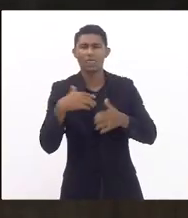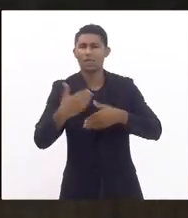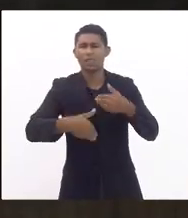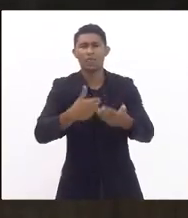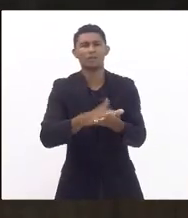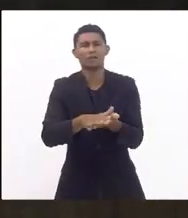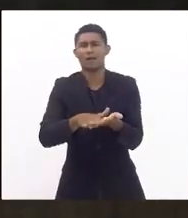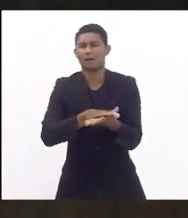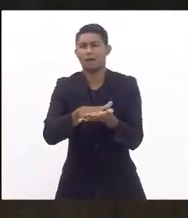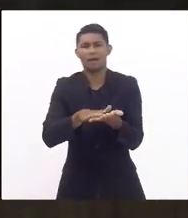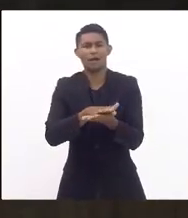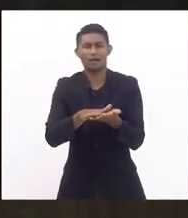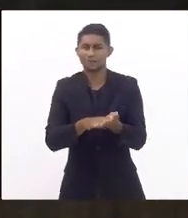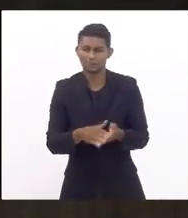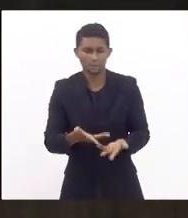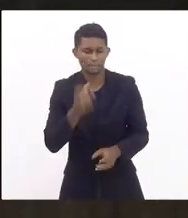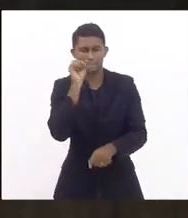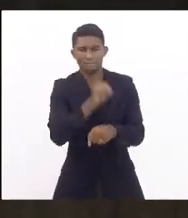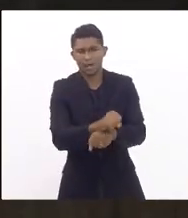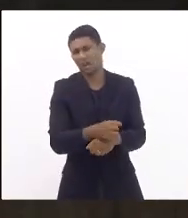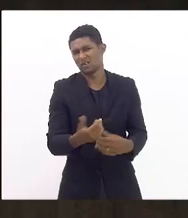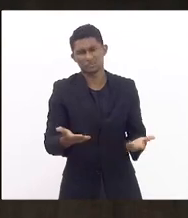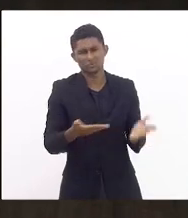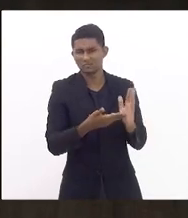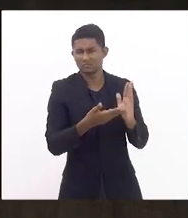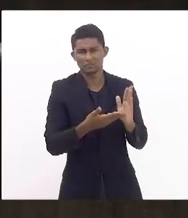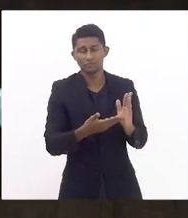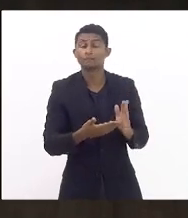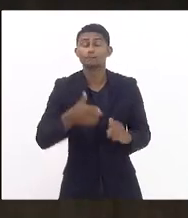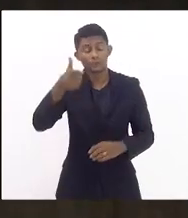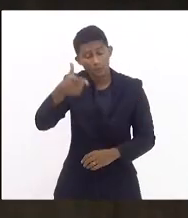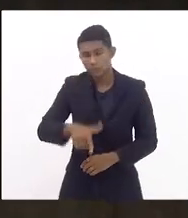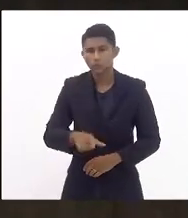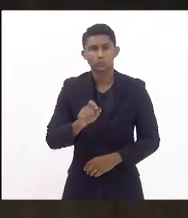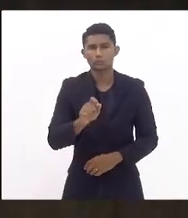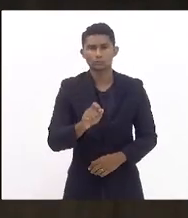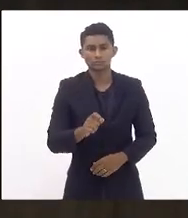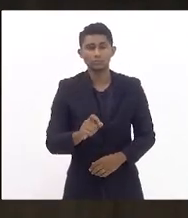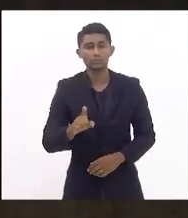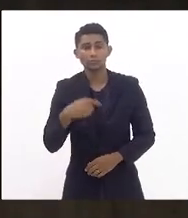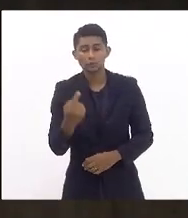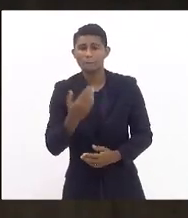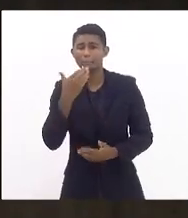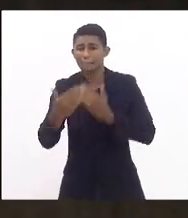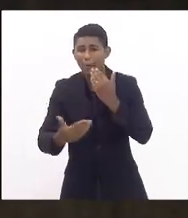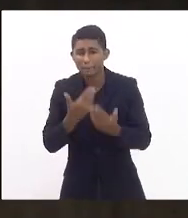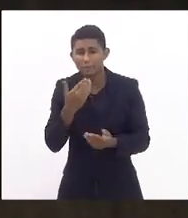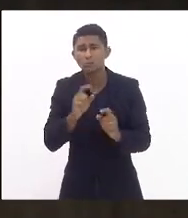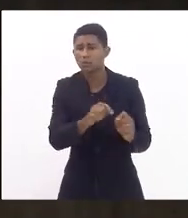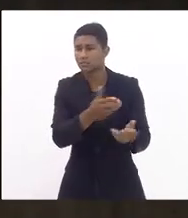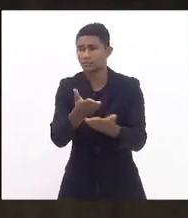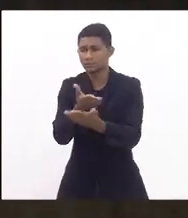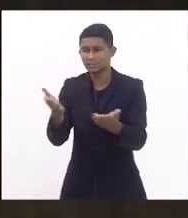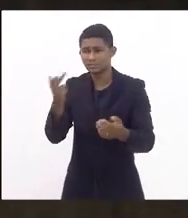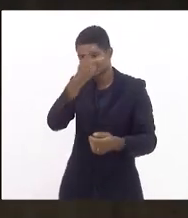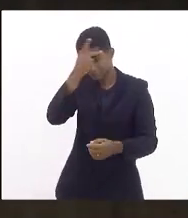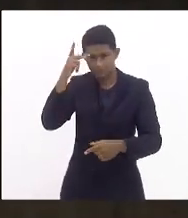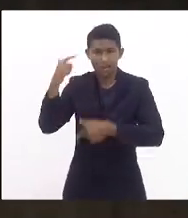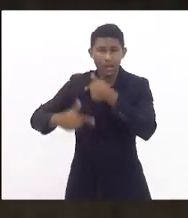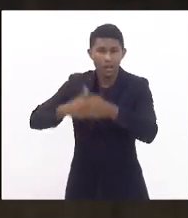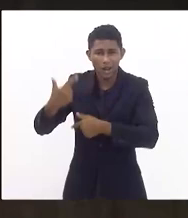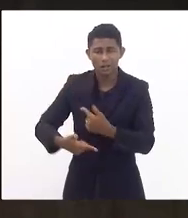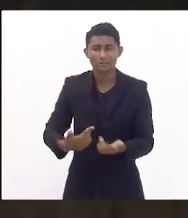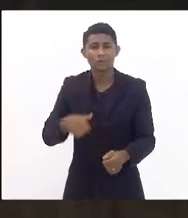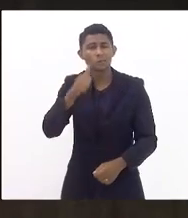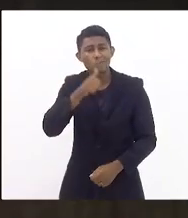tem mais, deputado. A gente está trazendo uma reivindicação dos trabalhadores, das mulheres